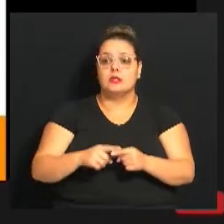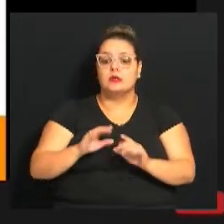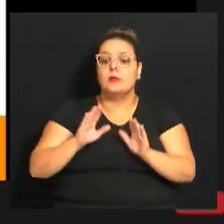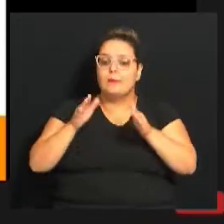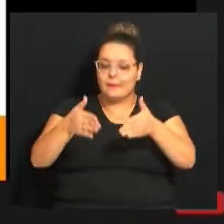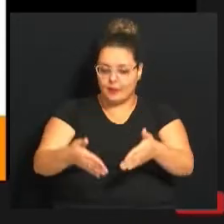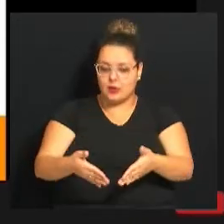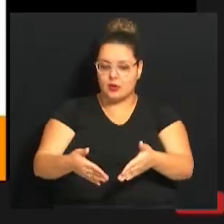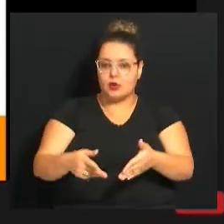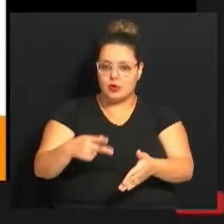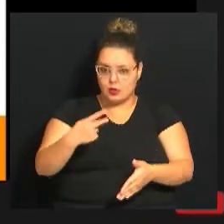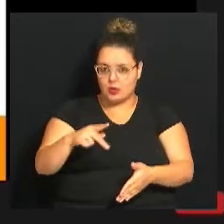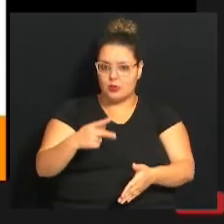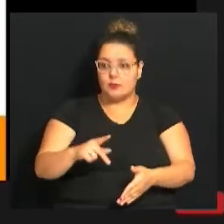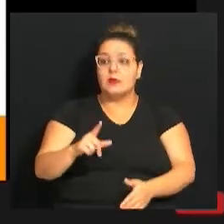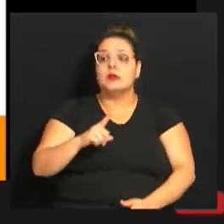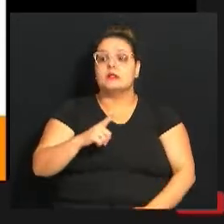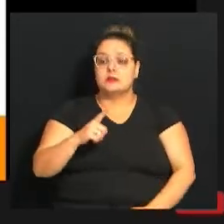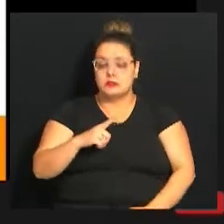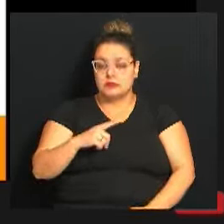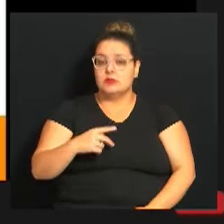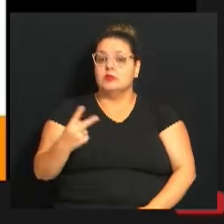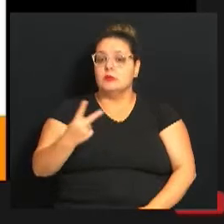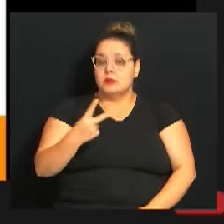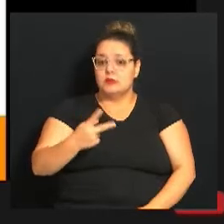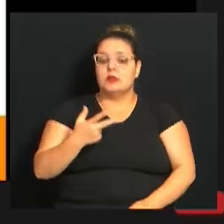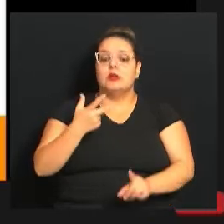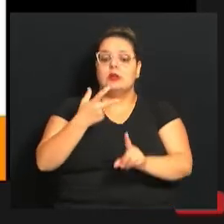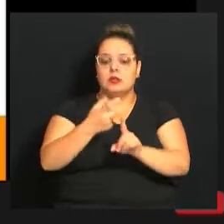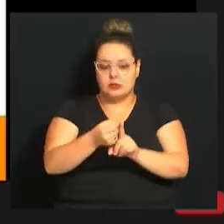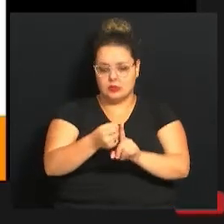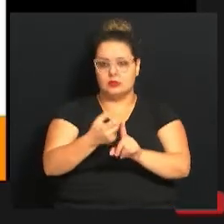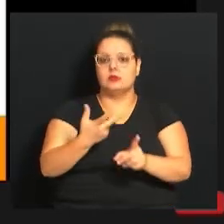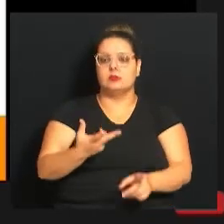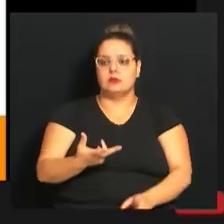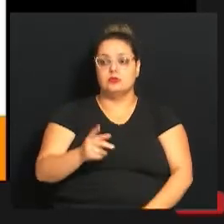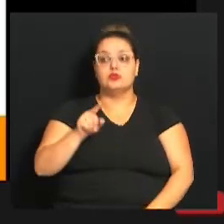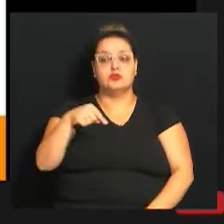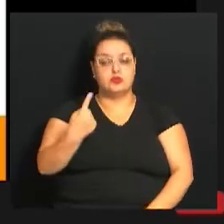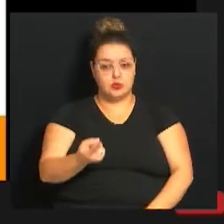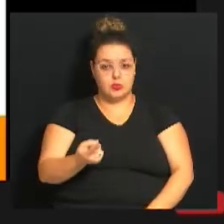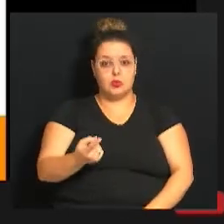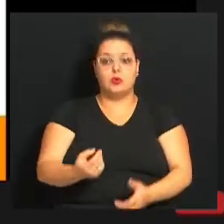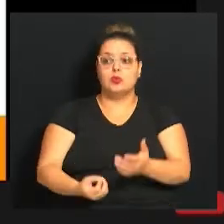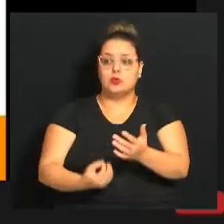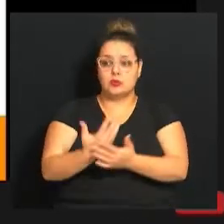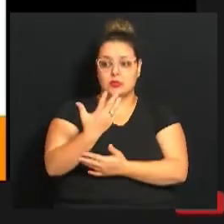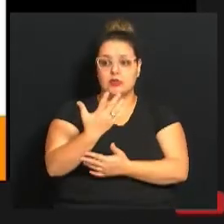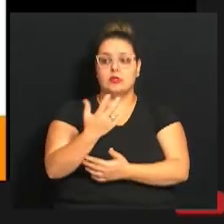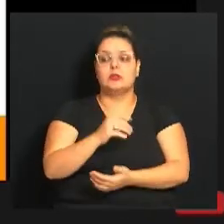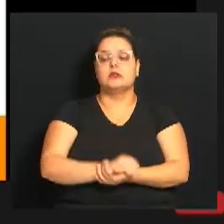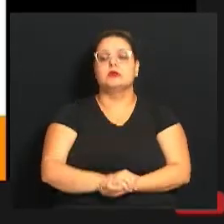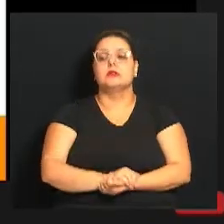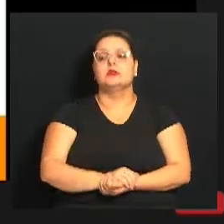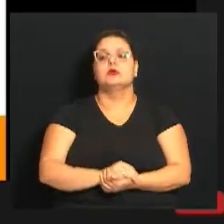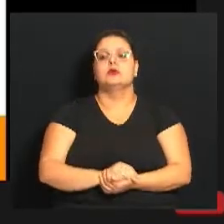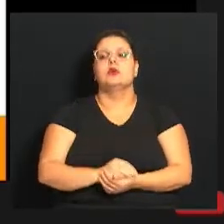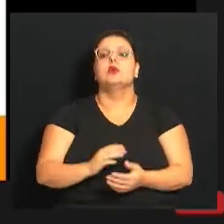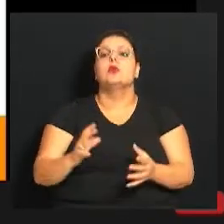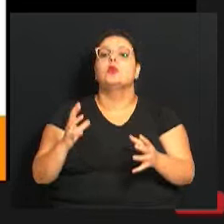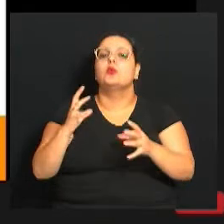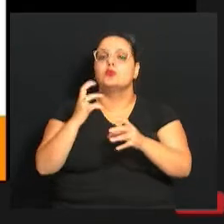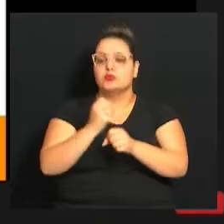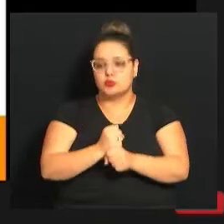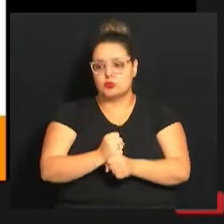Mas agora tem a prescrição de uma segunda dose que vai ser de um outro fabricante. E nós temos aí, de acordo com